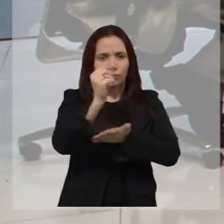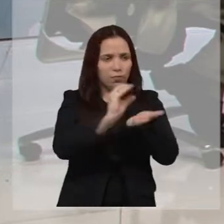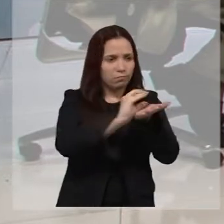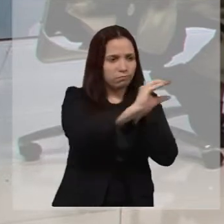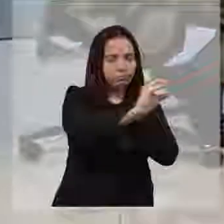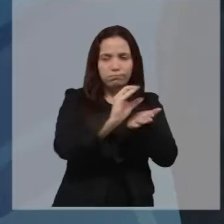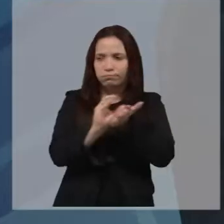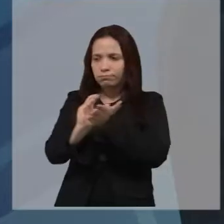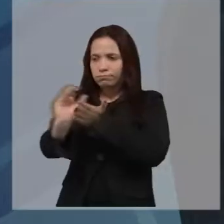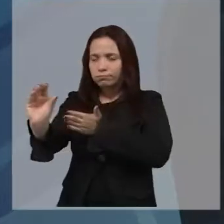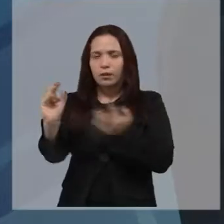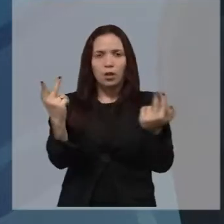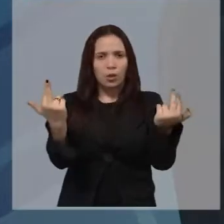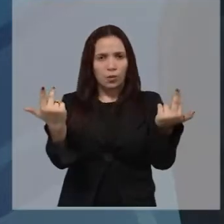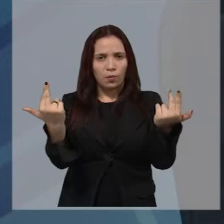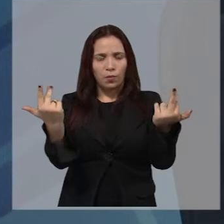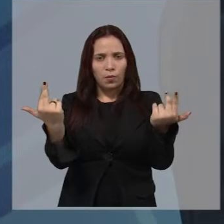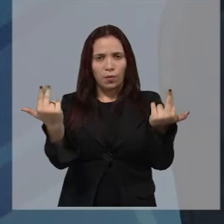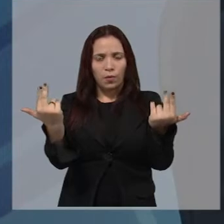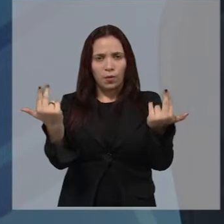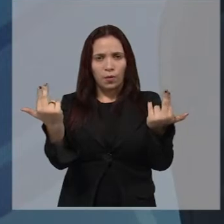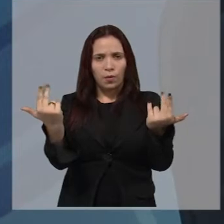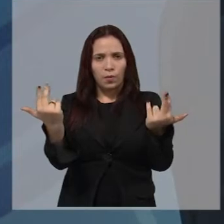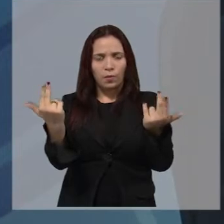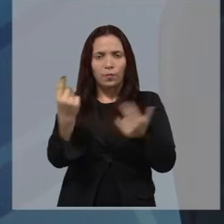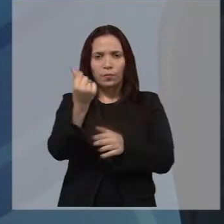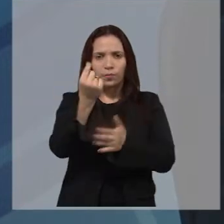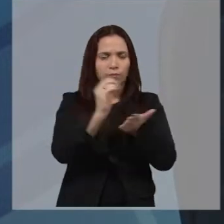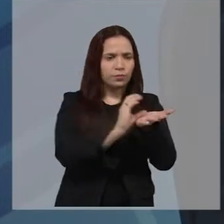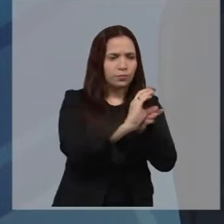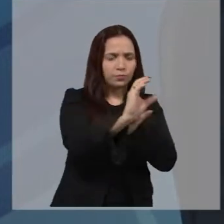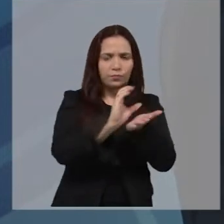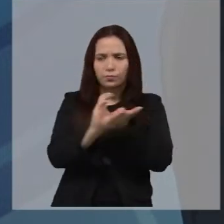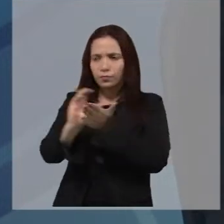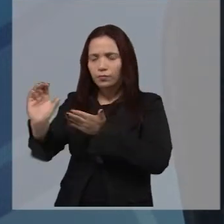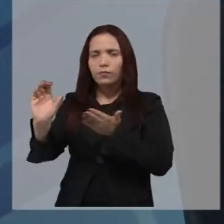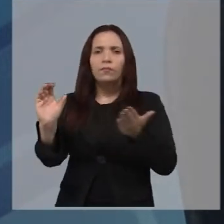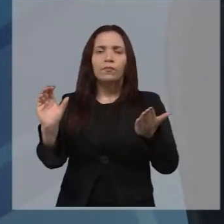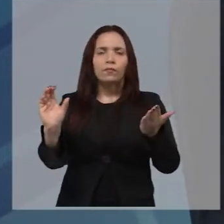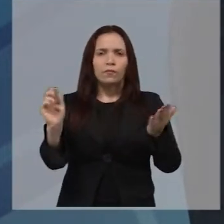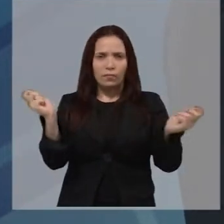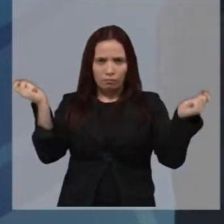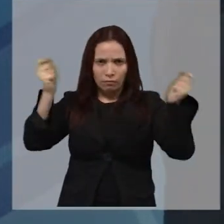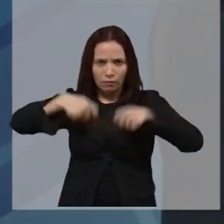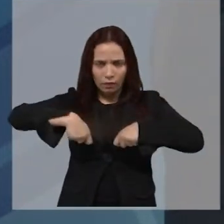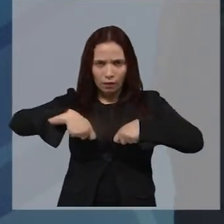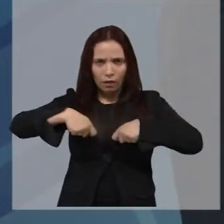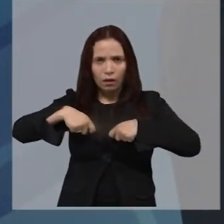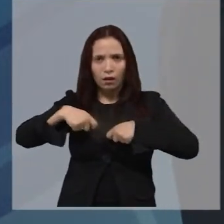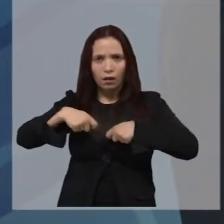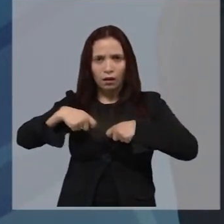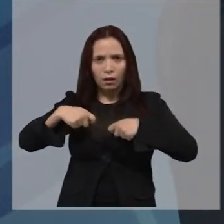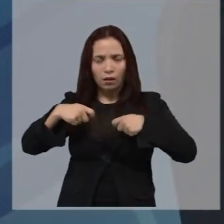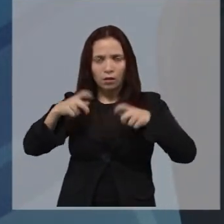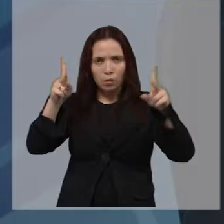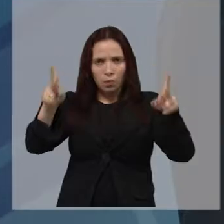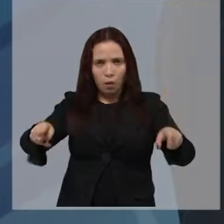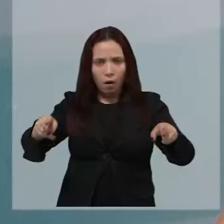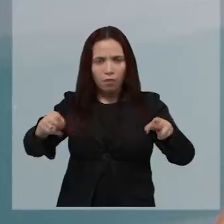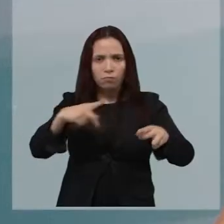com os mesmos recursos econômicos, uma unidade